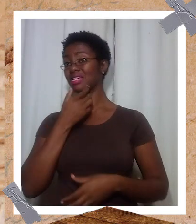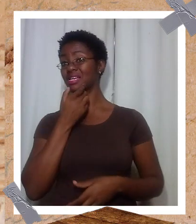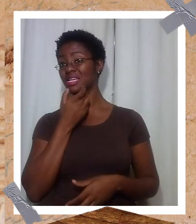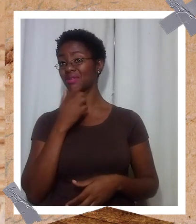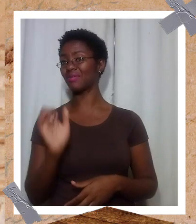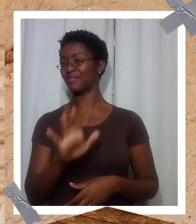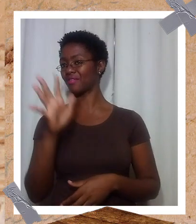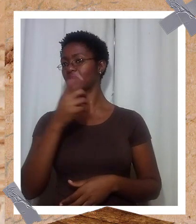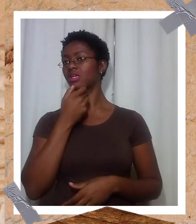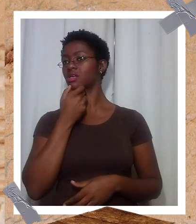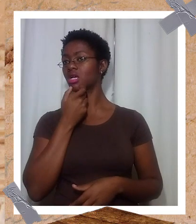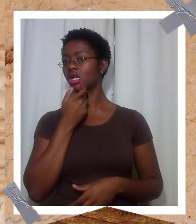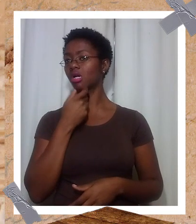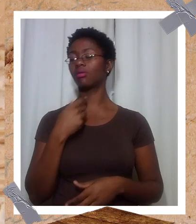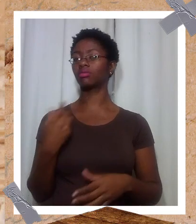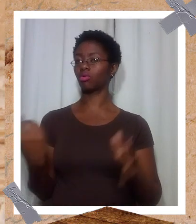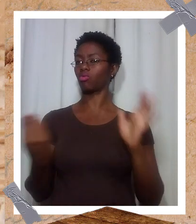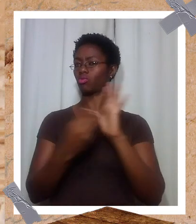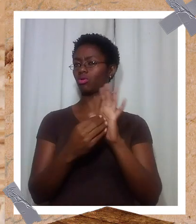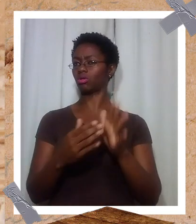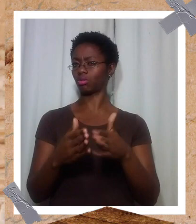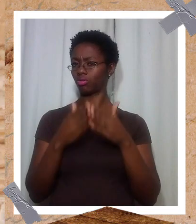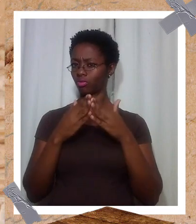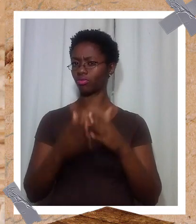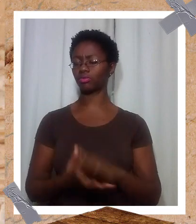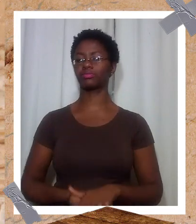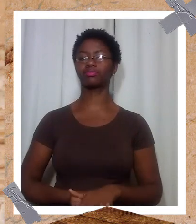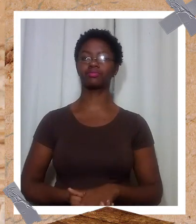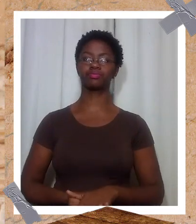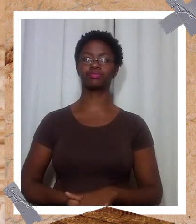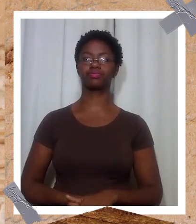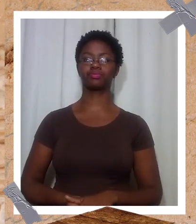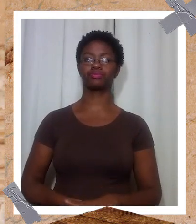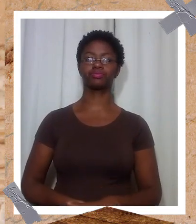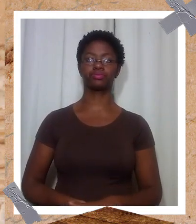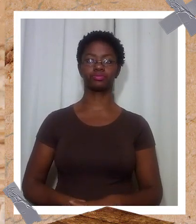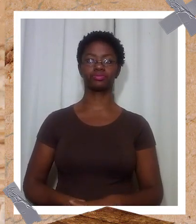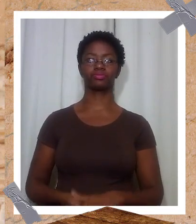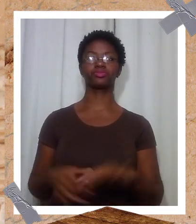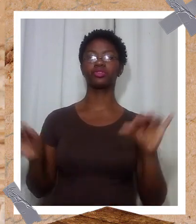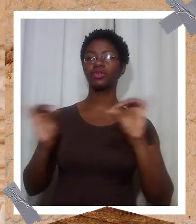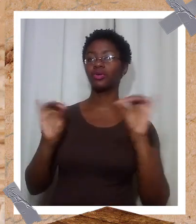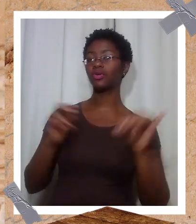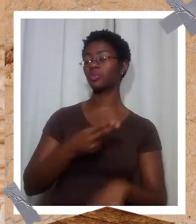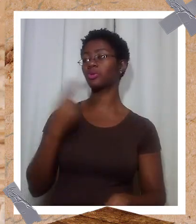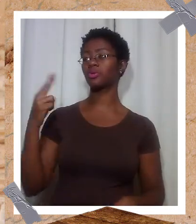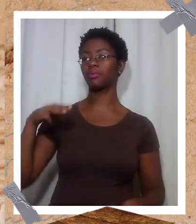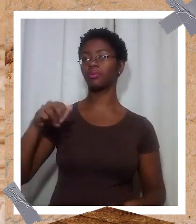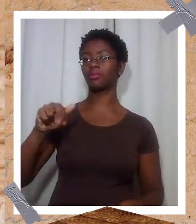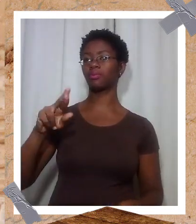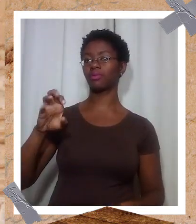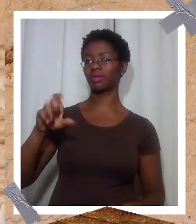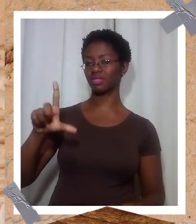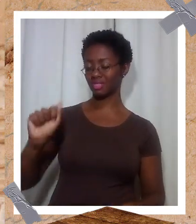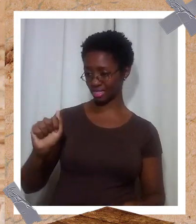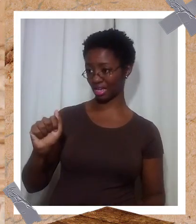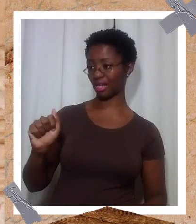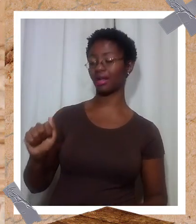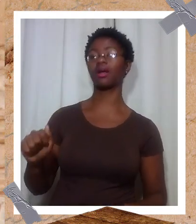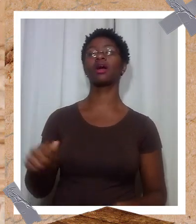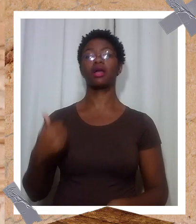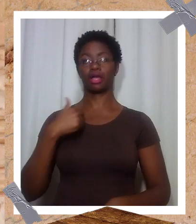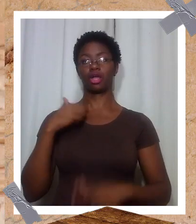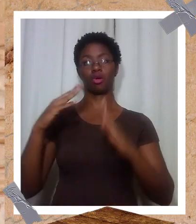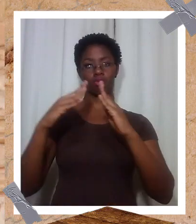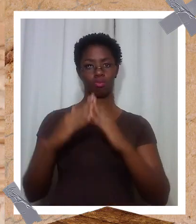queria pedir para o Bruno colocar, por favor. Oi, meu nome é Marcela Lisboa, sou aqui do Complexo da Penha, no